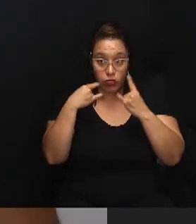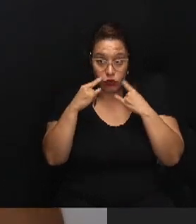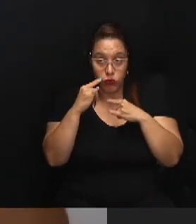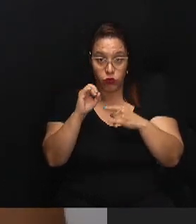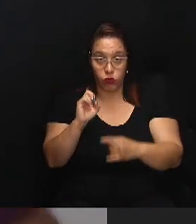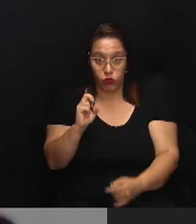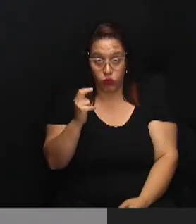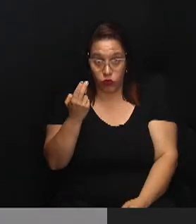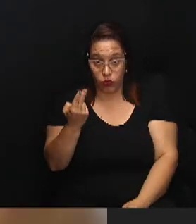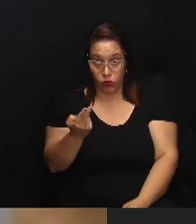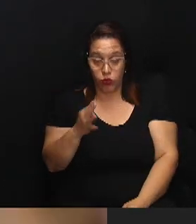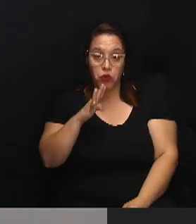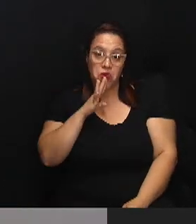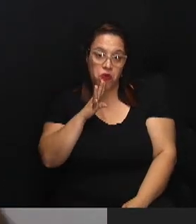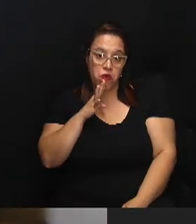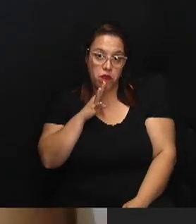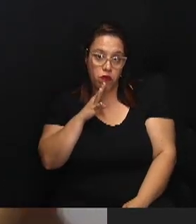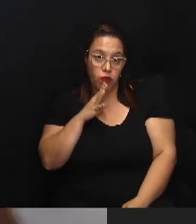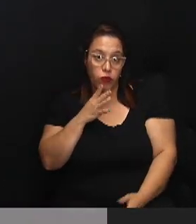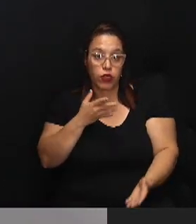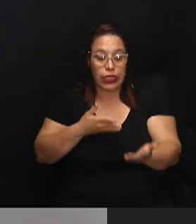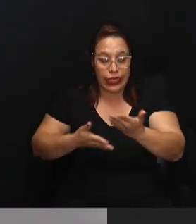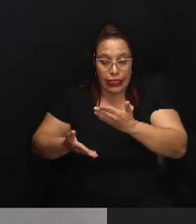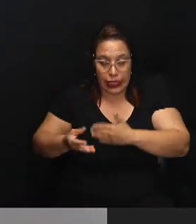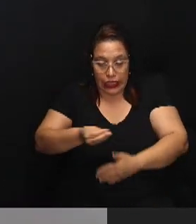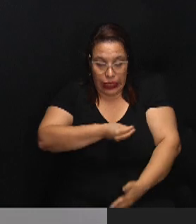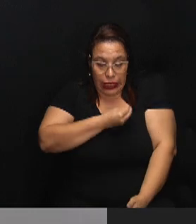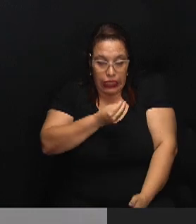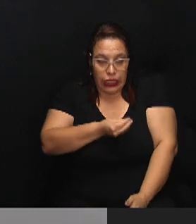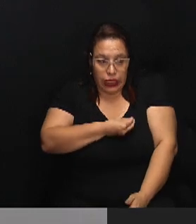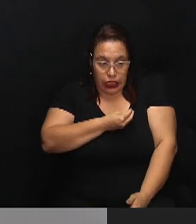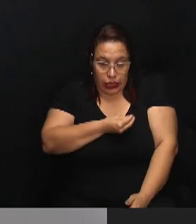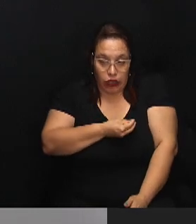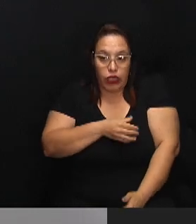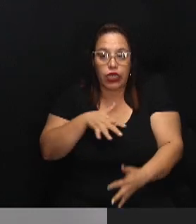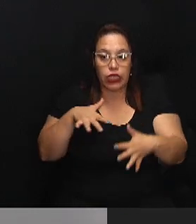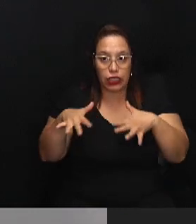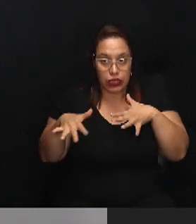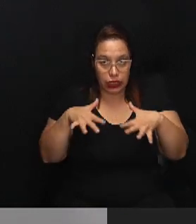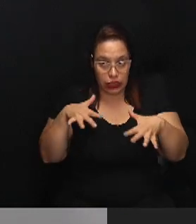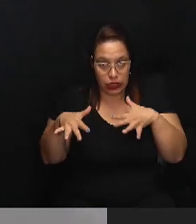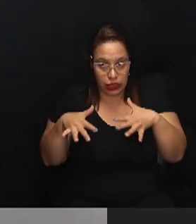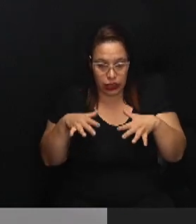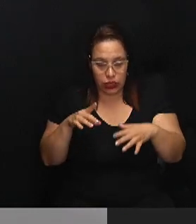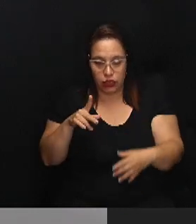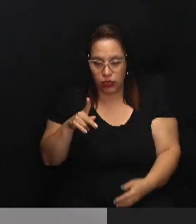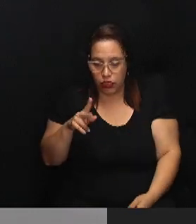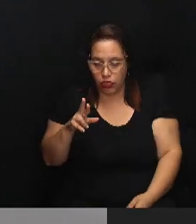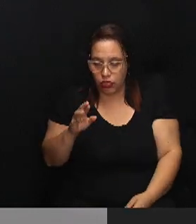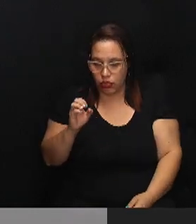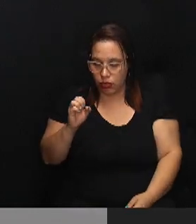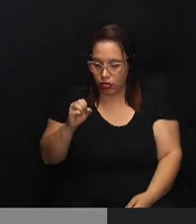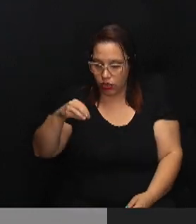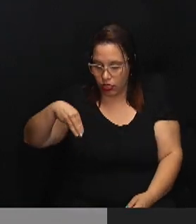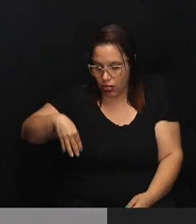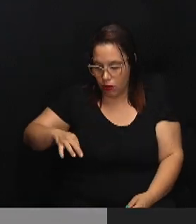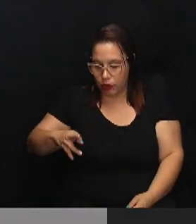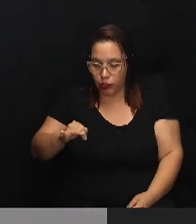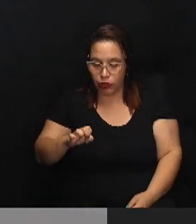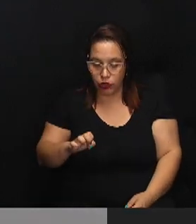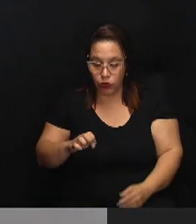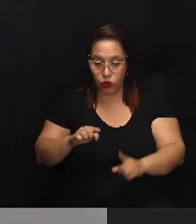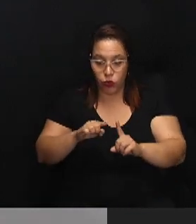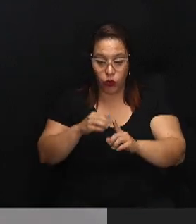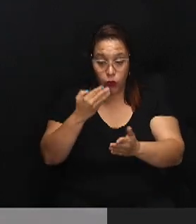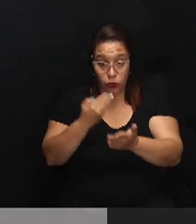ou quem conhecer alguém que está passando por esse processo, tanto da prematuridade quanto da perda de bebê